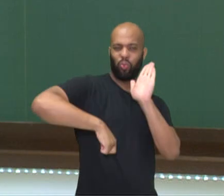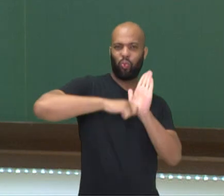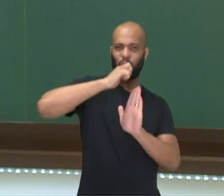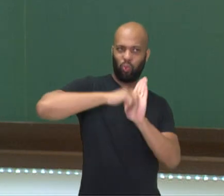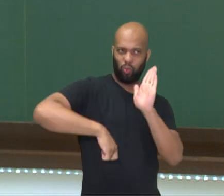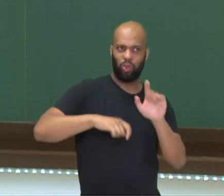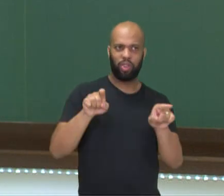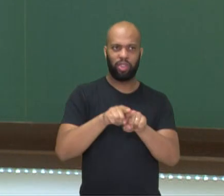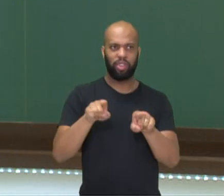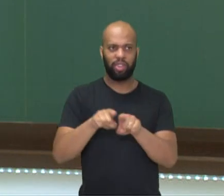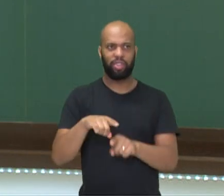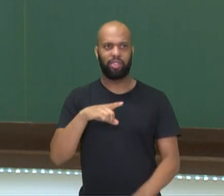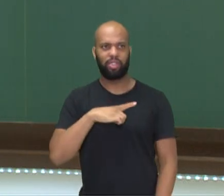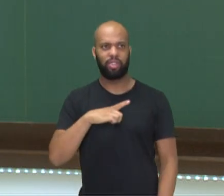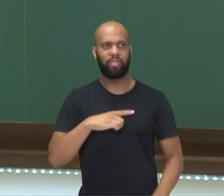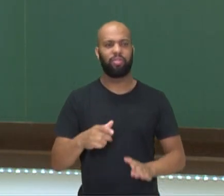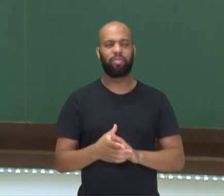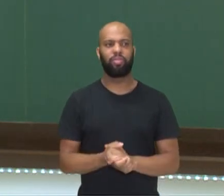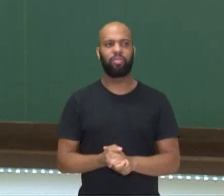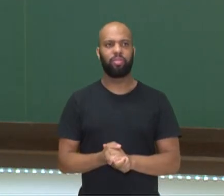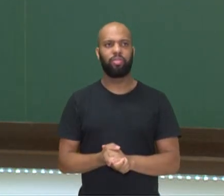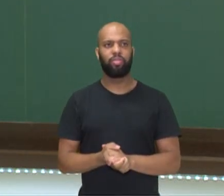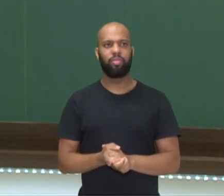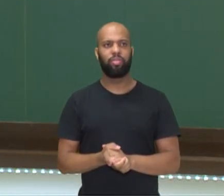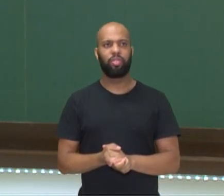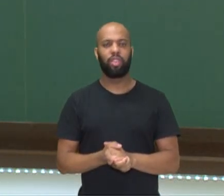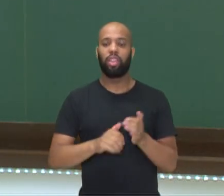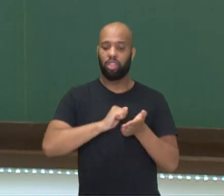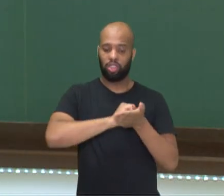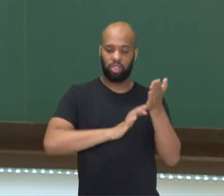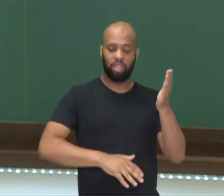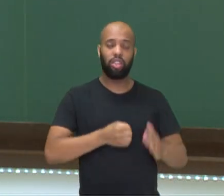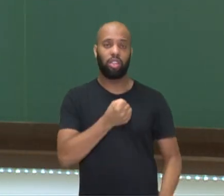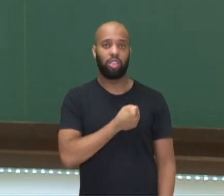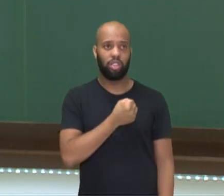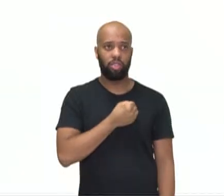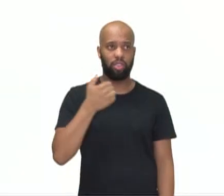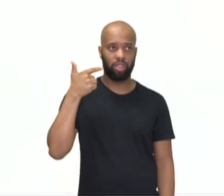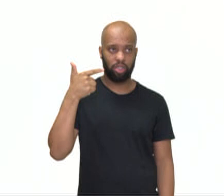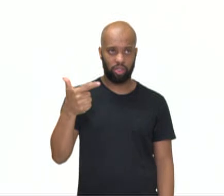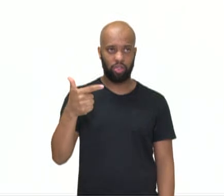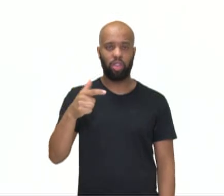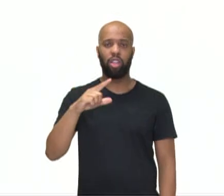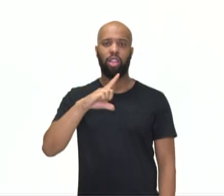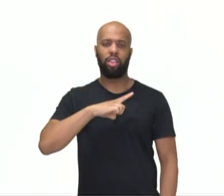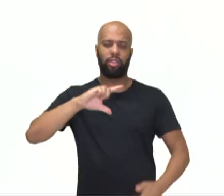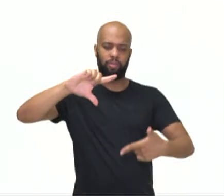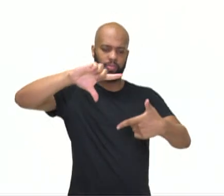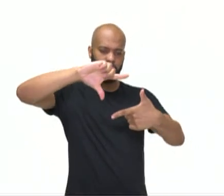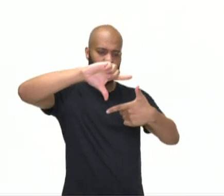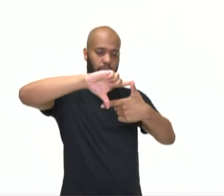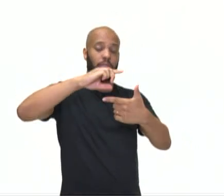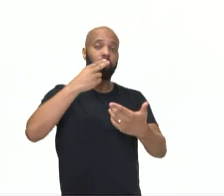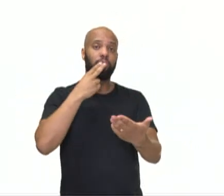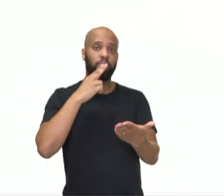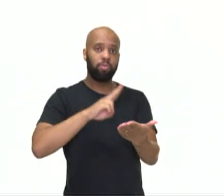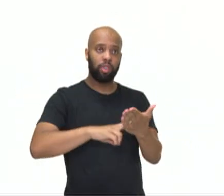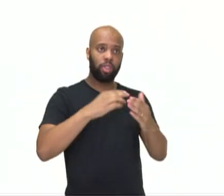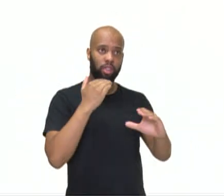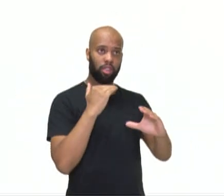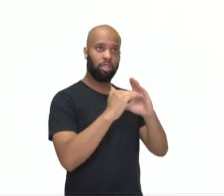assinatura, tá certo? Segunda atividade, em la postal suele